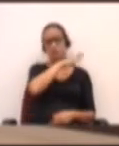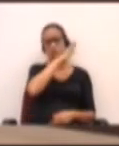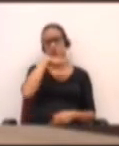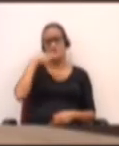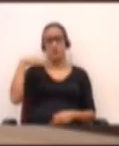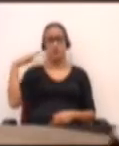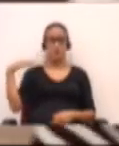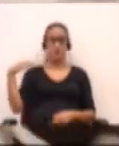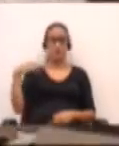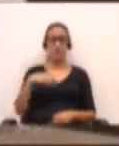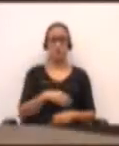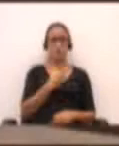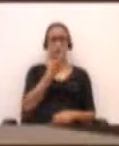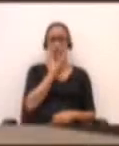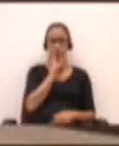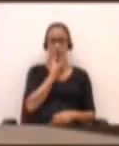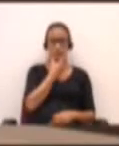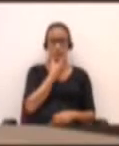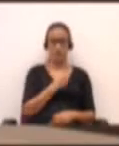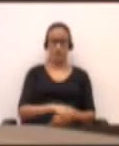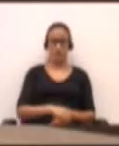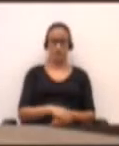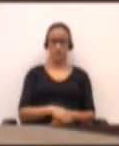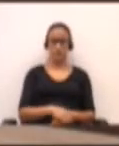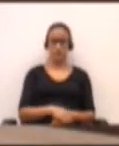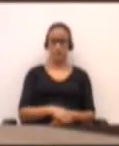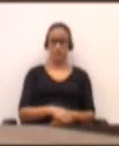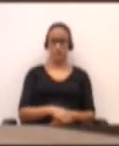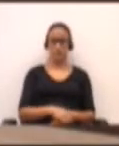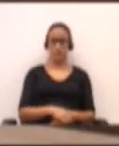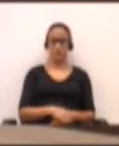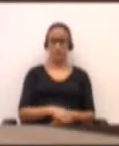Marinho de Andrade, Érica Monteiro Moraes.